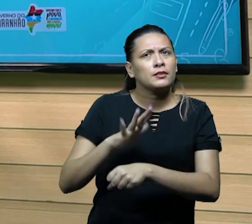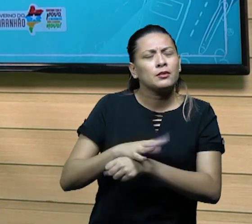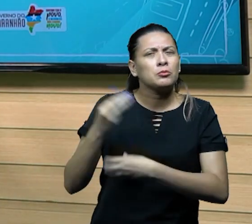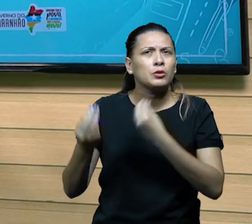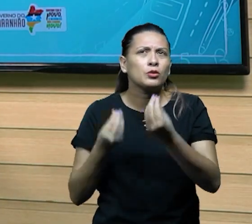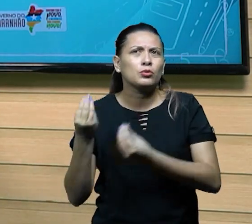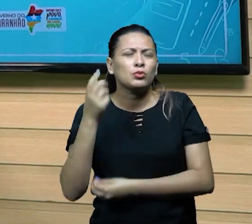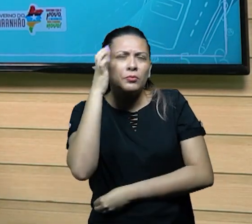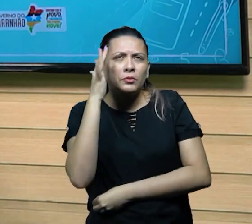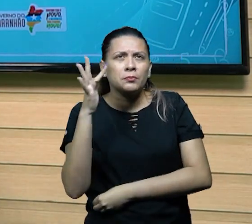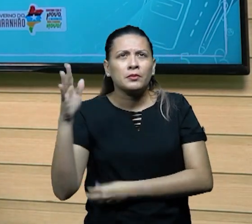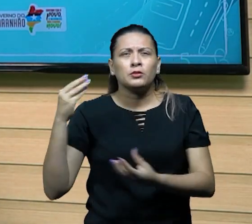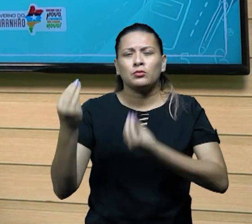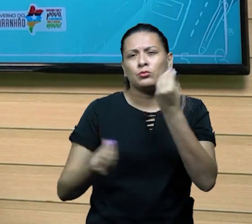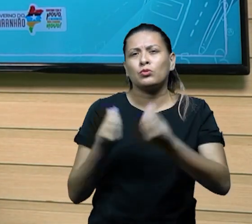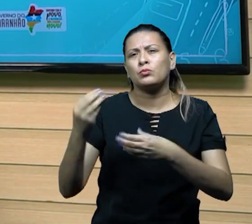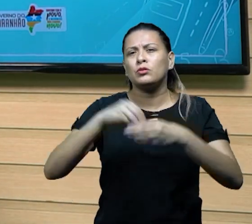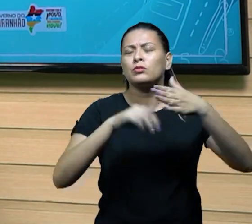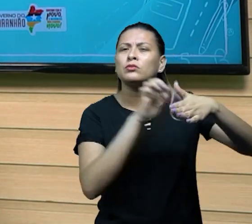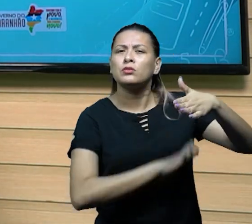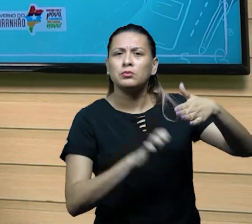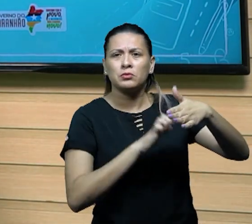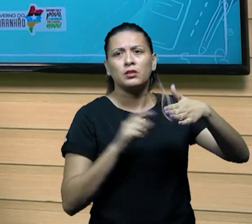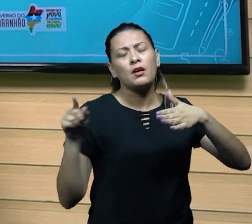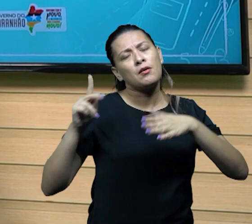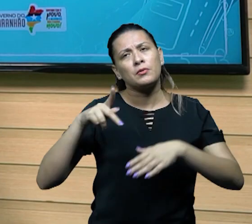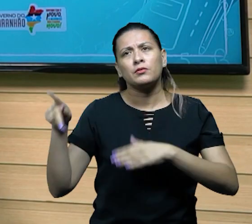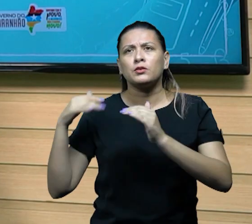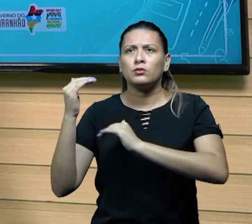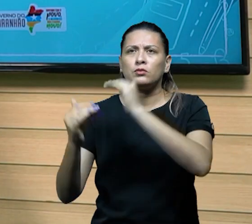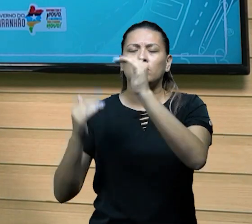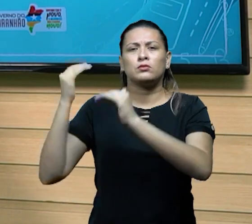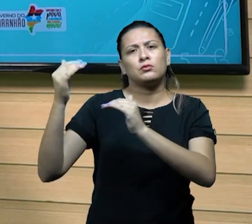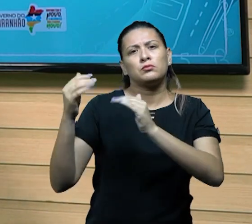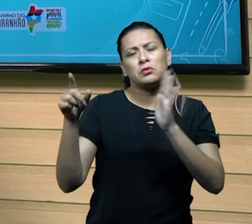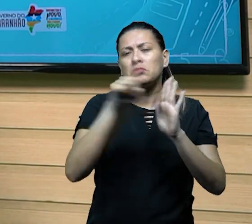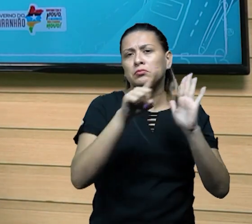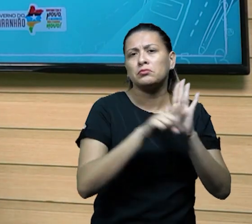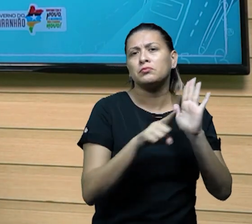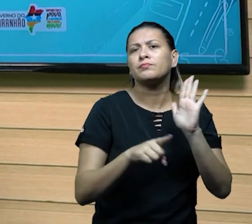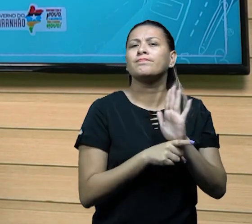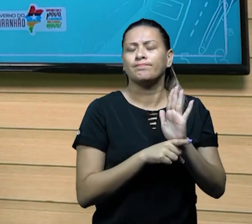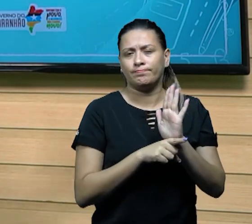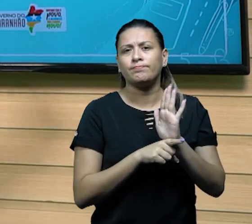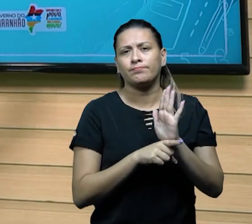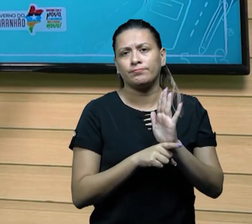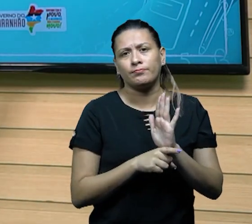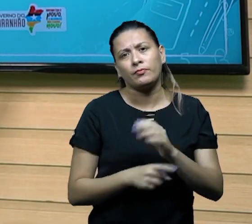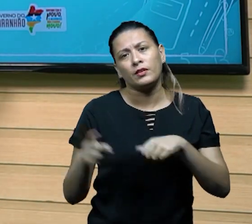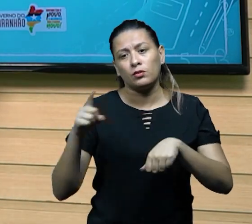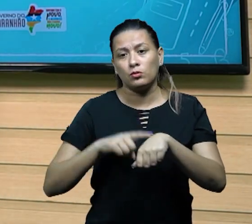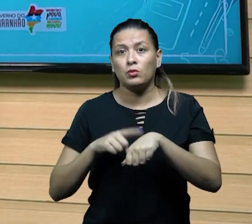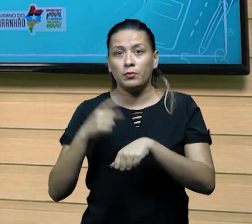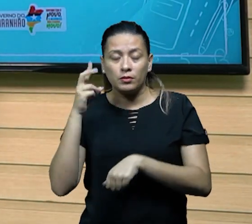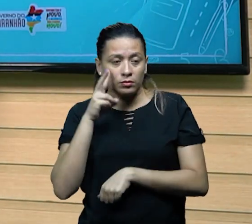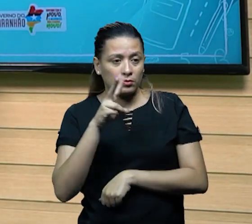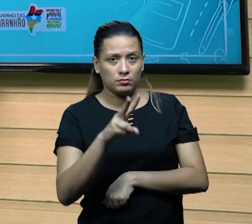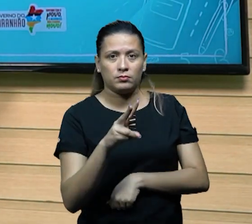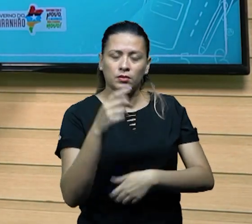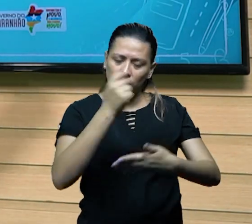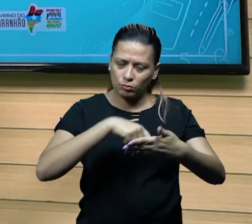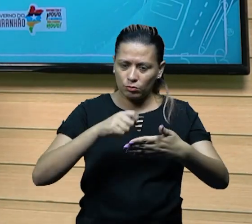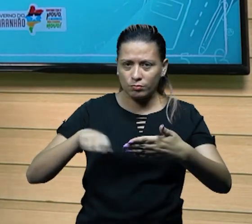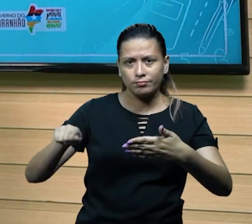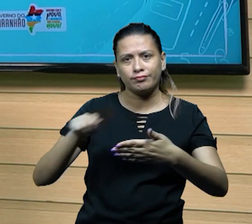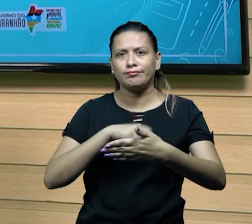como seria um treinamento dentro de uma empresa. O professor falou em desenvolvimento, o professor falou em planejamento. Então, no mesmo momento que você está aqui